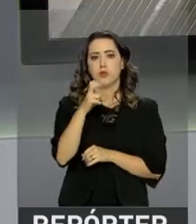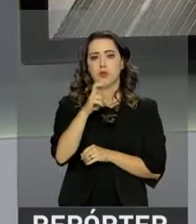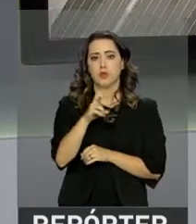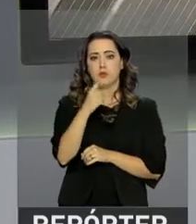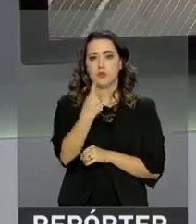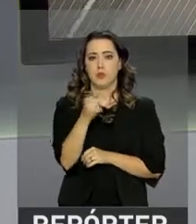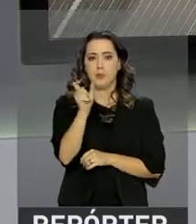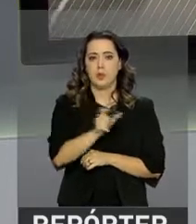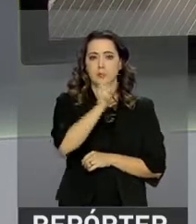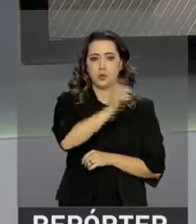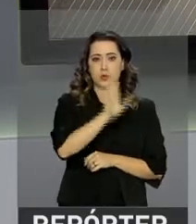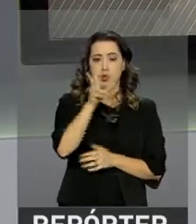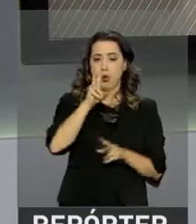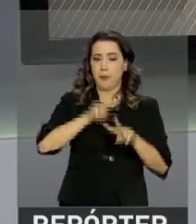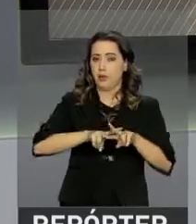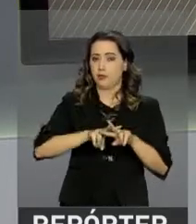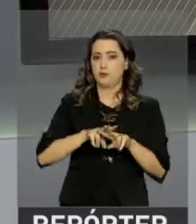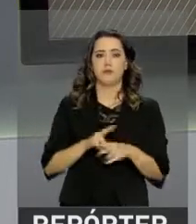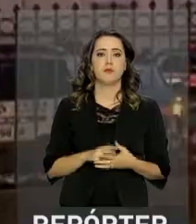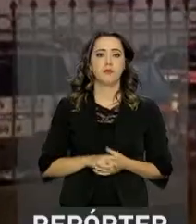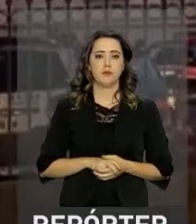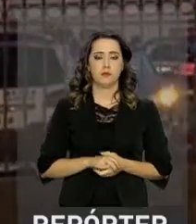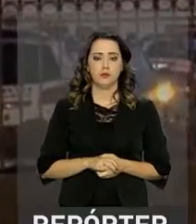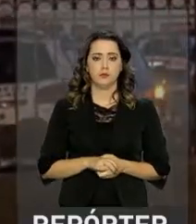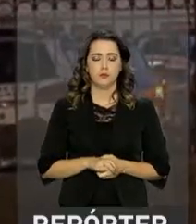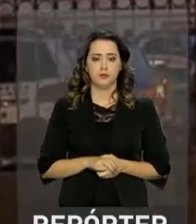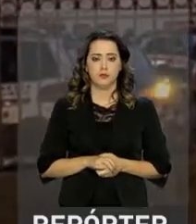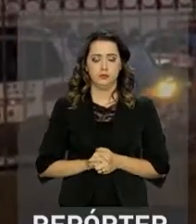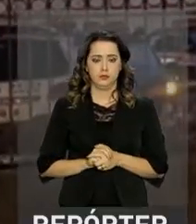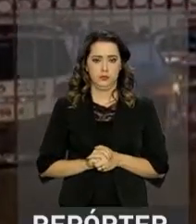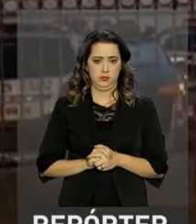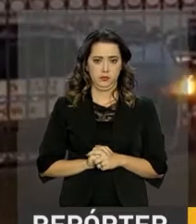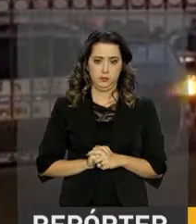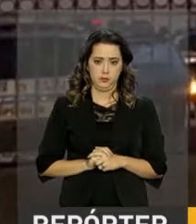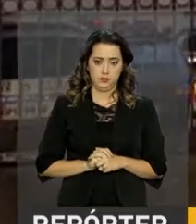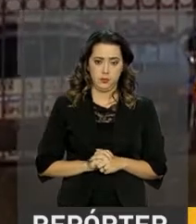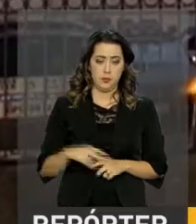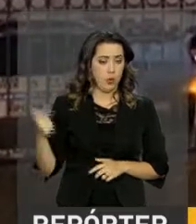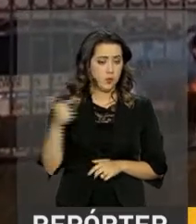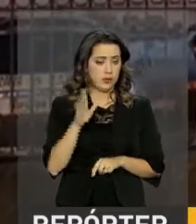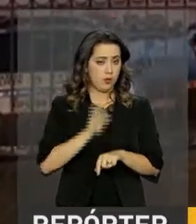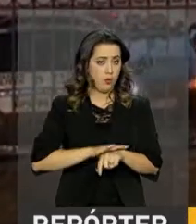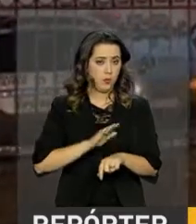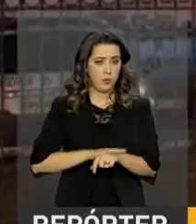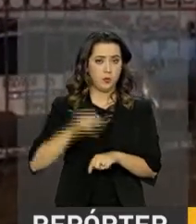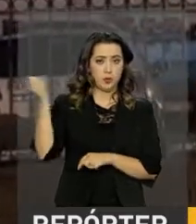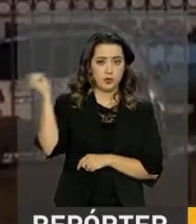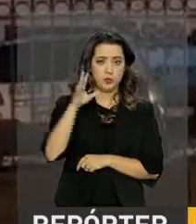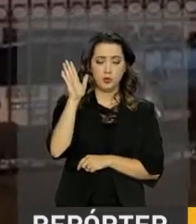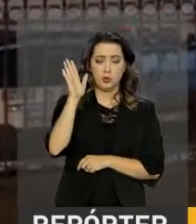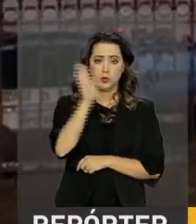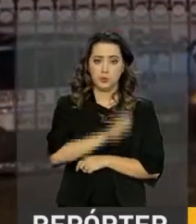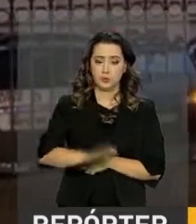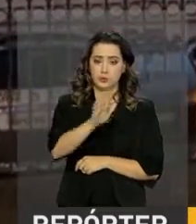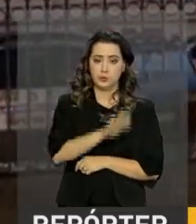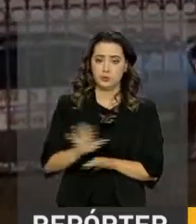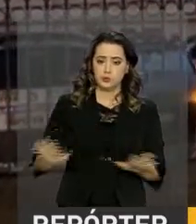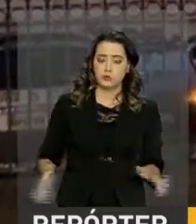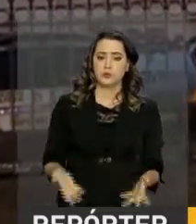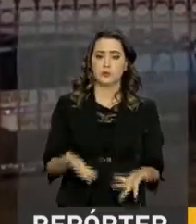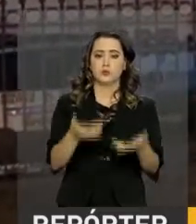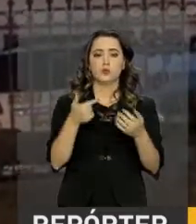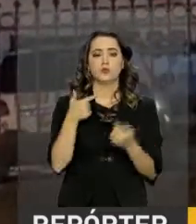251 pessoas já foram presas. A segunda fase da Operação Luz na Infância mobilizou mais